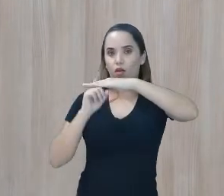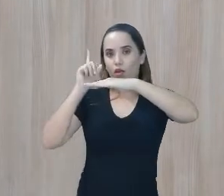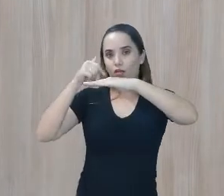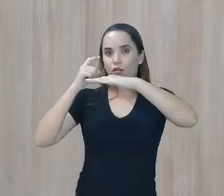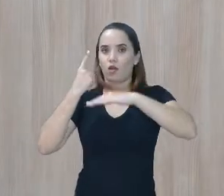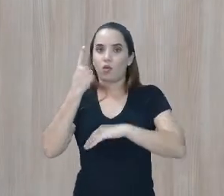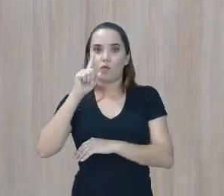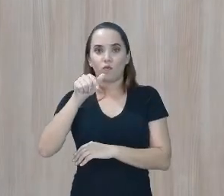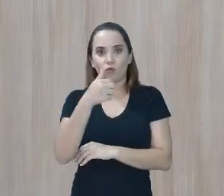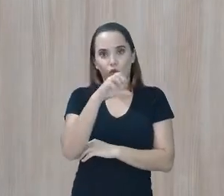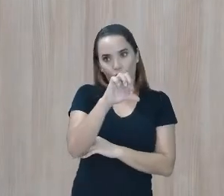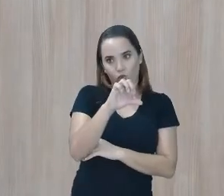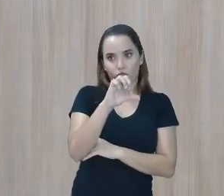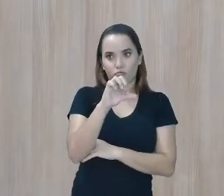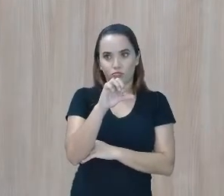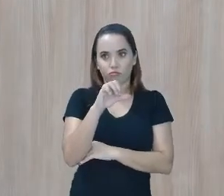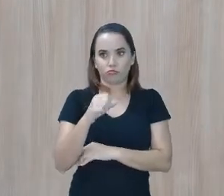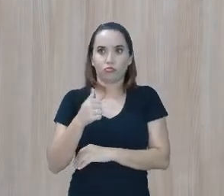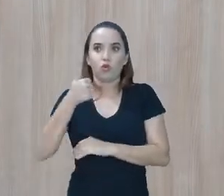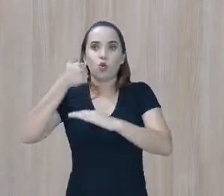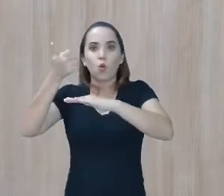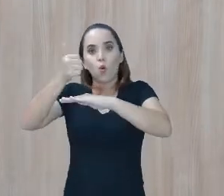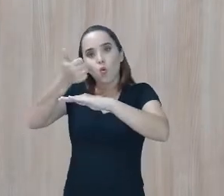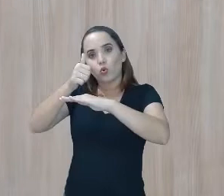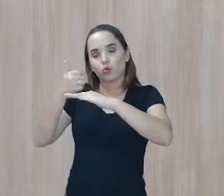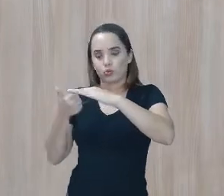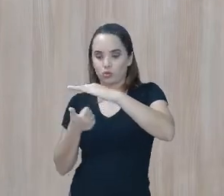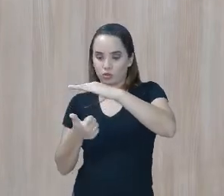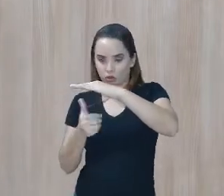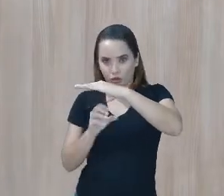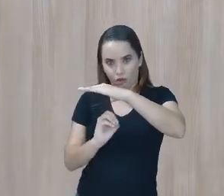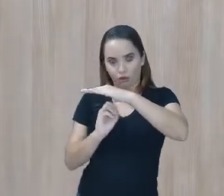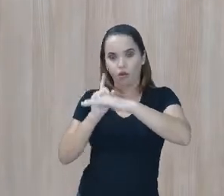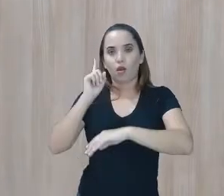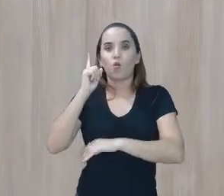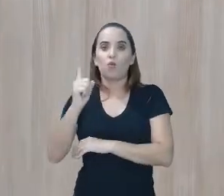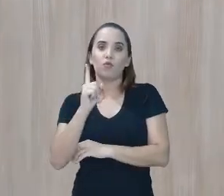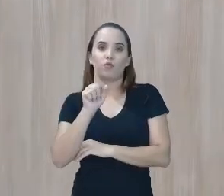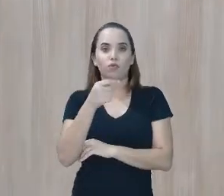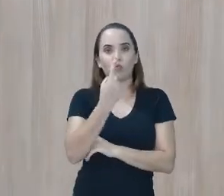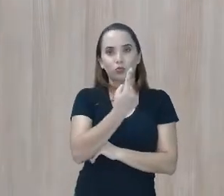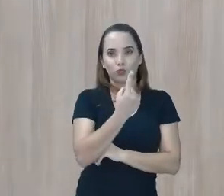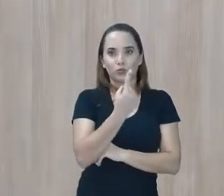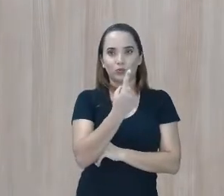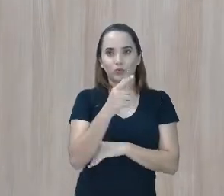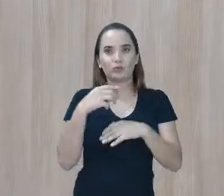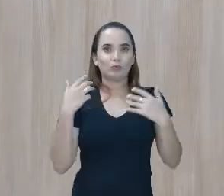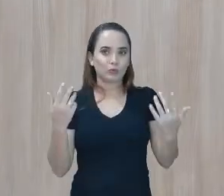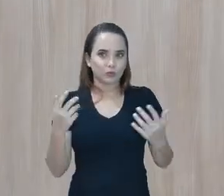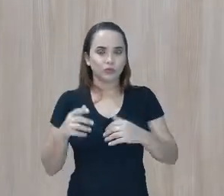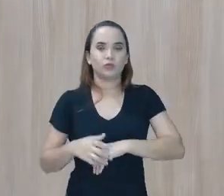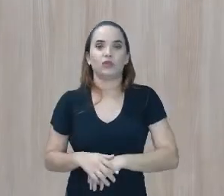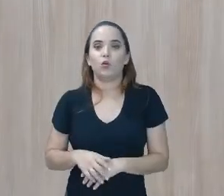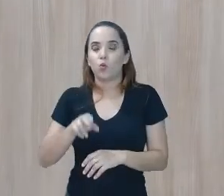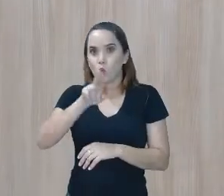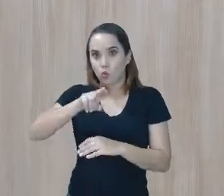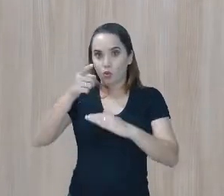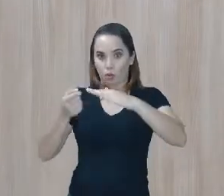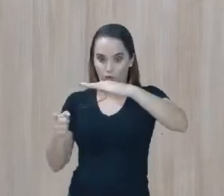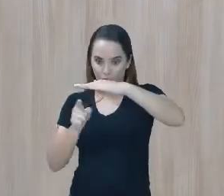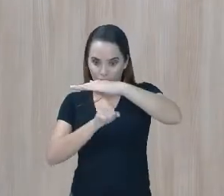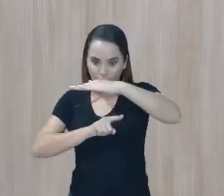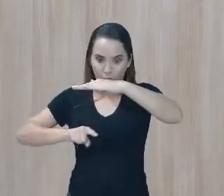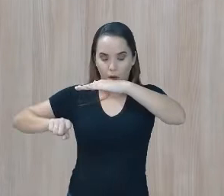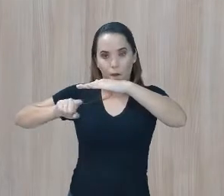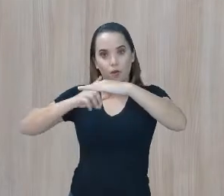1,9. 11 sobre 10 é 1,1. Então, estando na forma decimal,